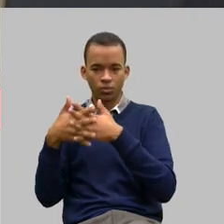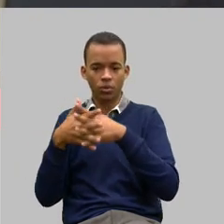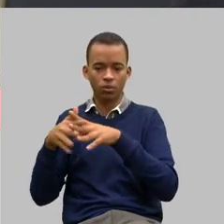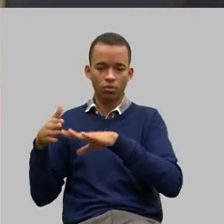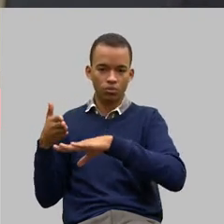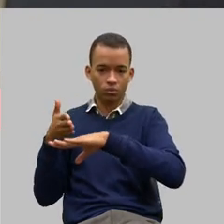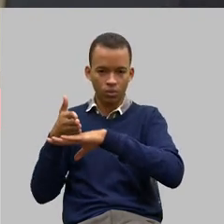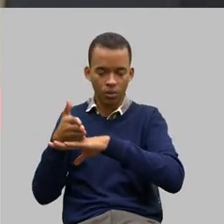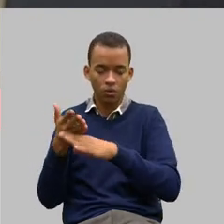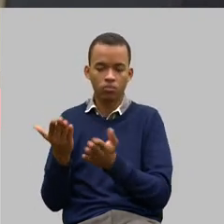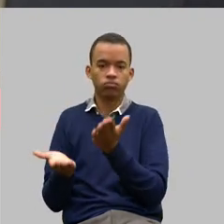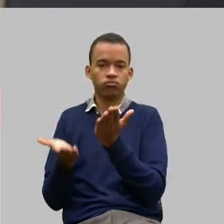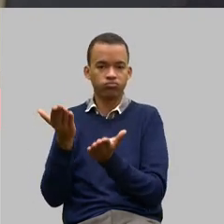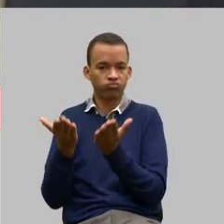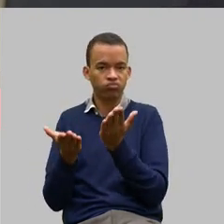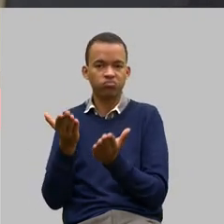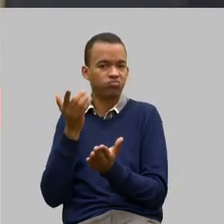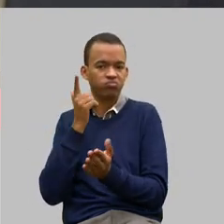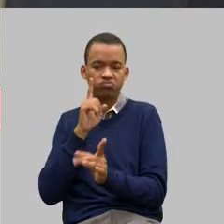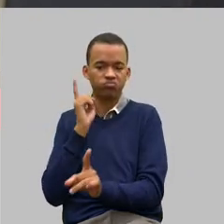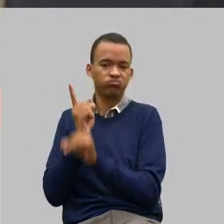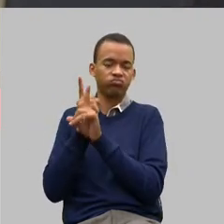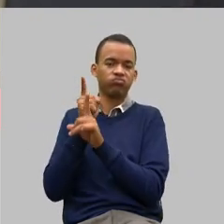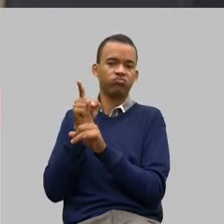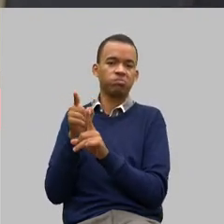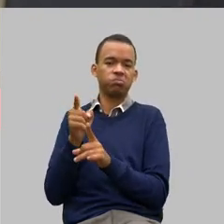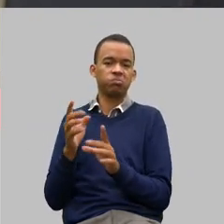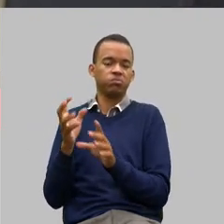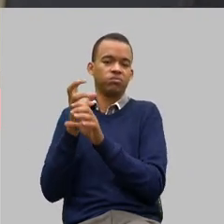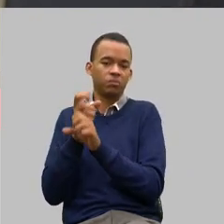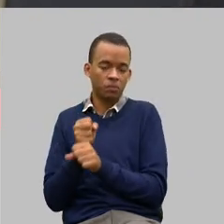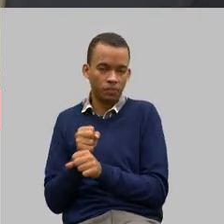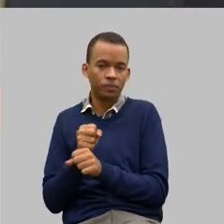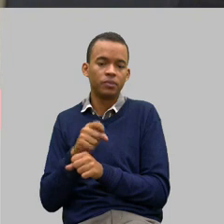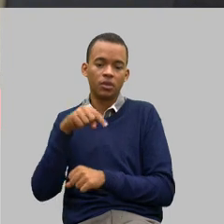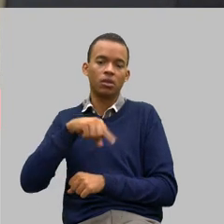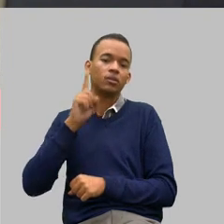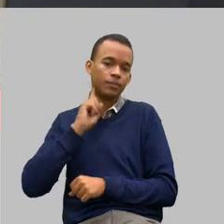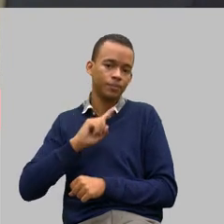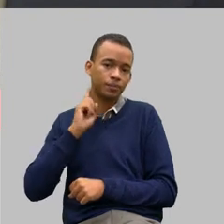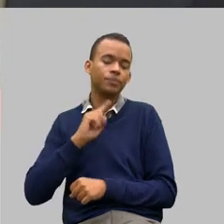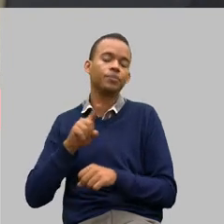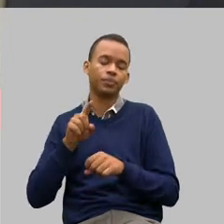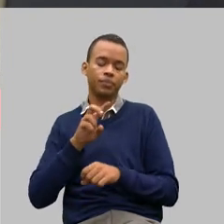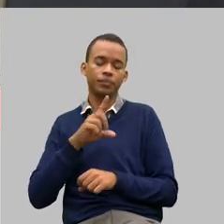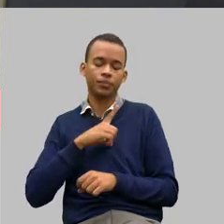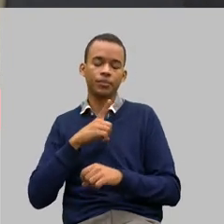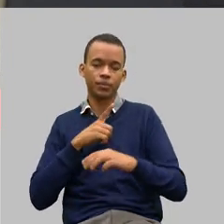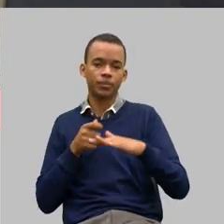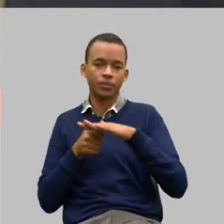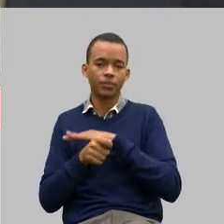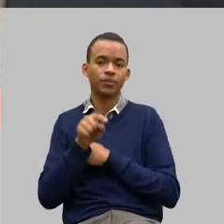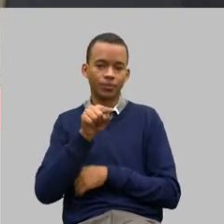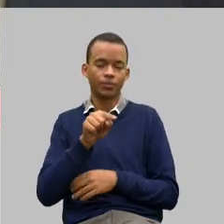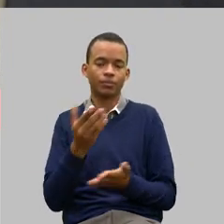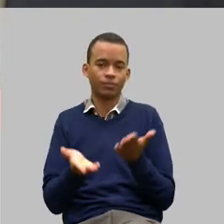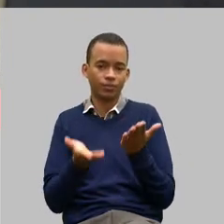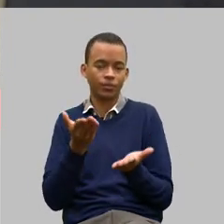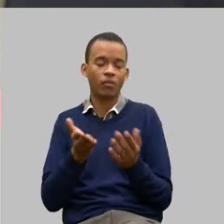imro dessas balanças então isso em breve vai ser uma realidade também aqui no estado de Minas e que vai contribuir ainda mais né pra